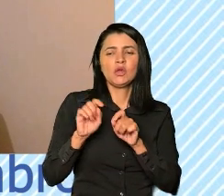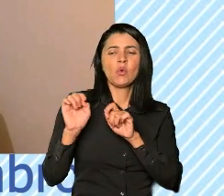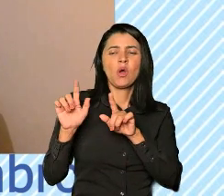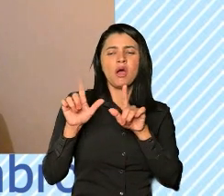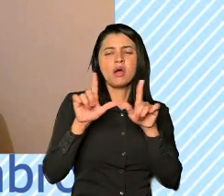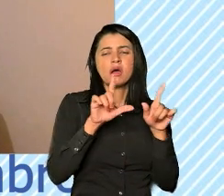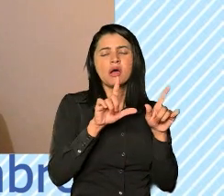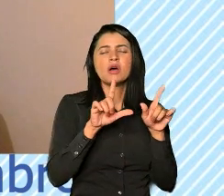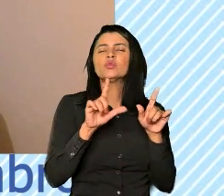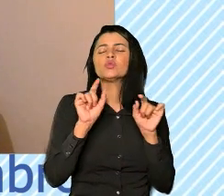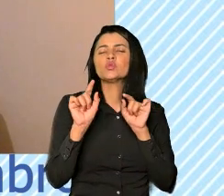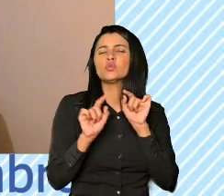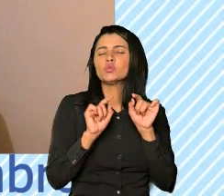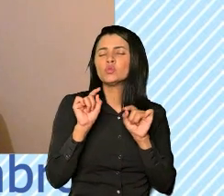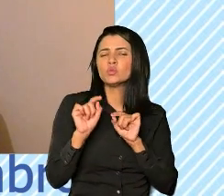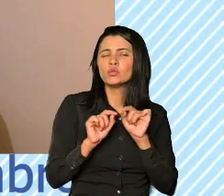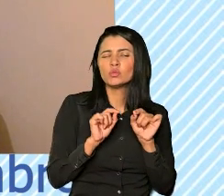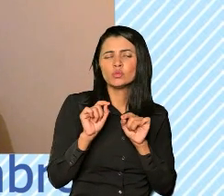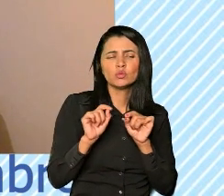quadros de